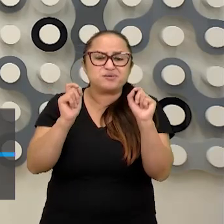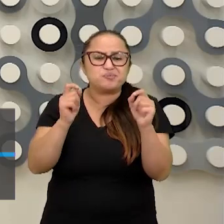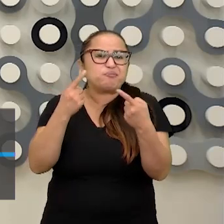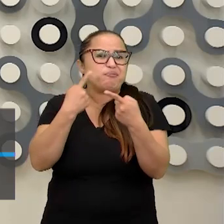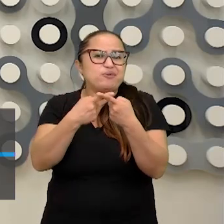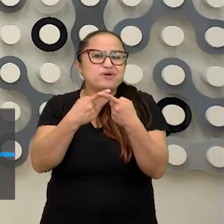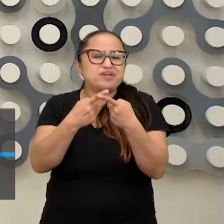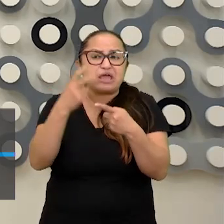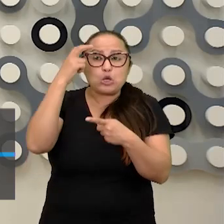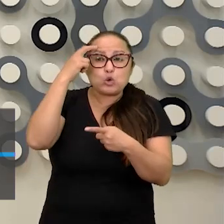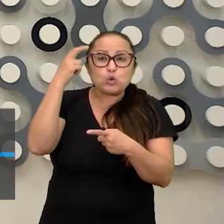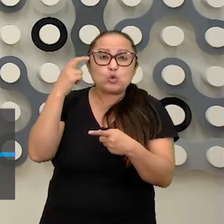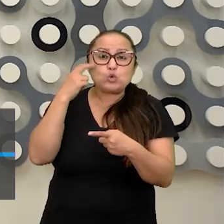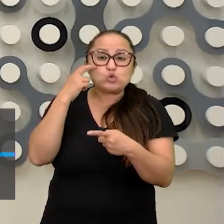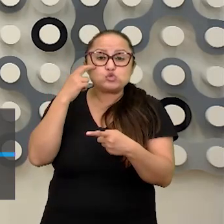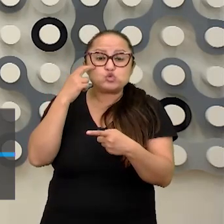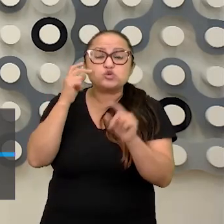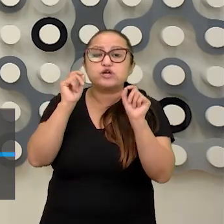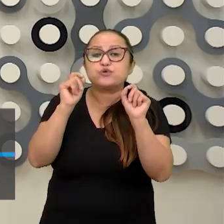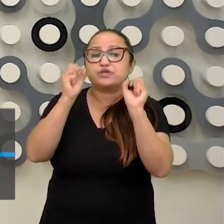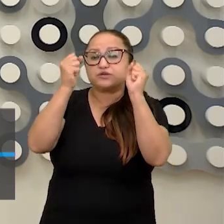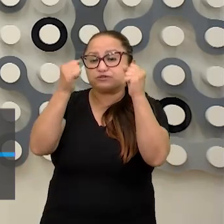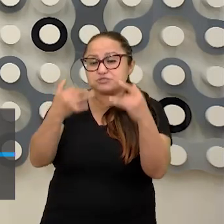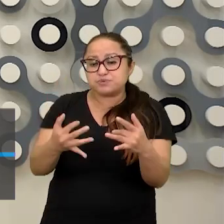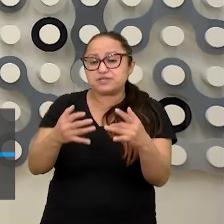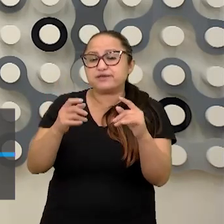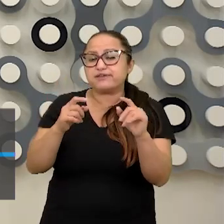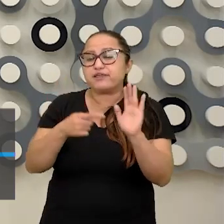Porque cultura, nesse sentido que eu falei,